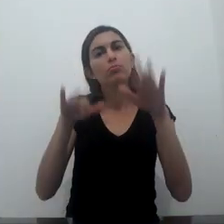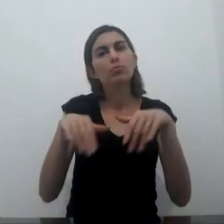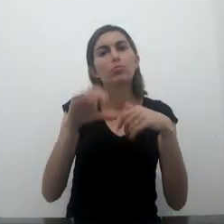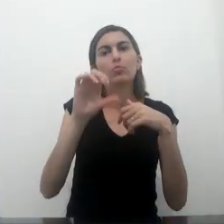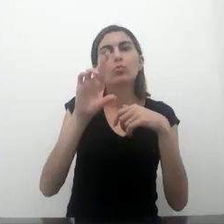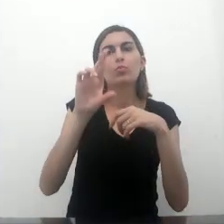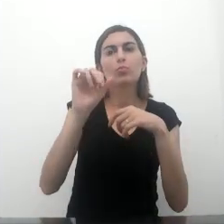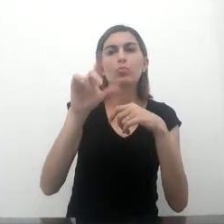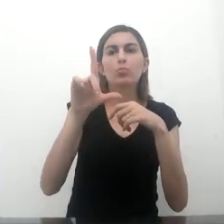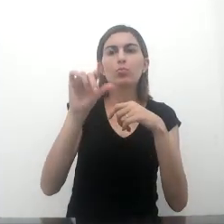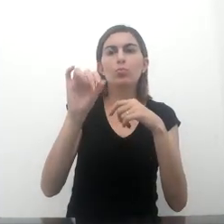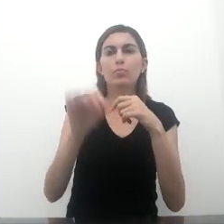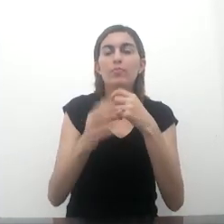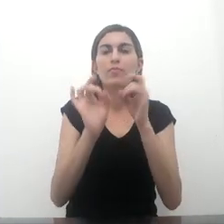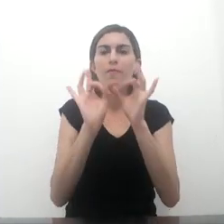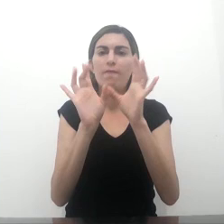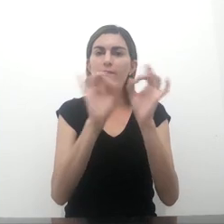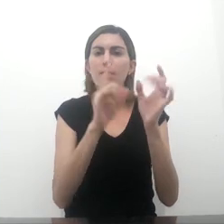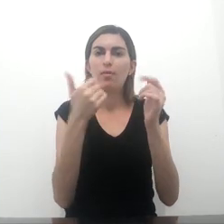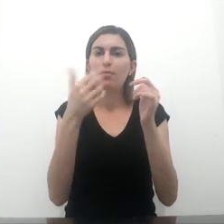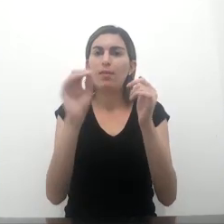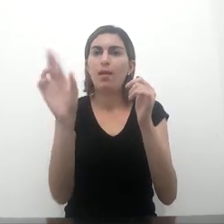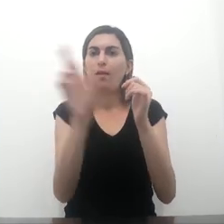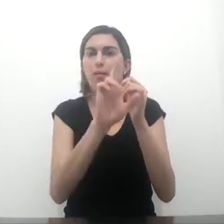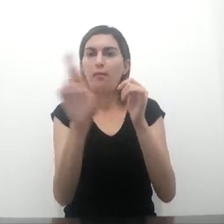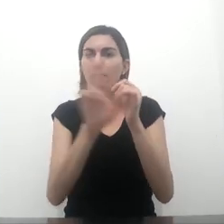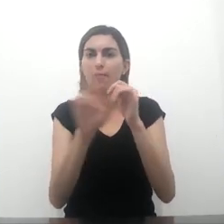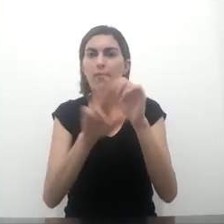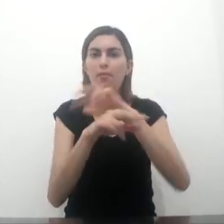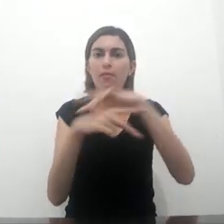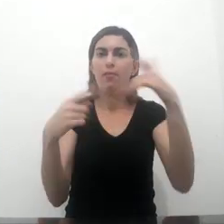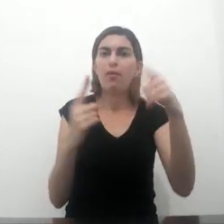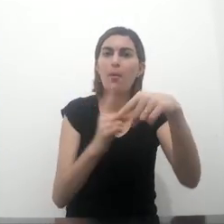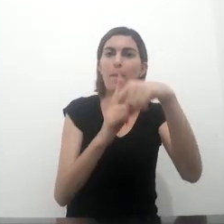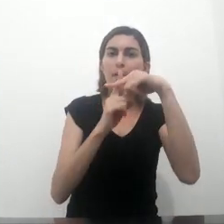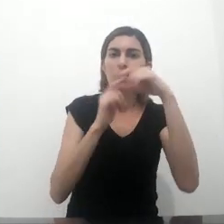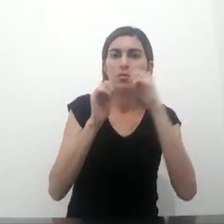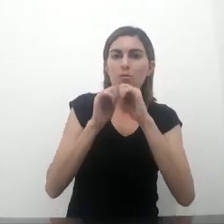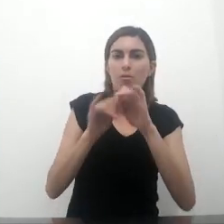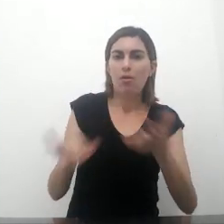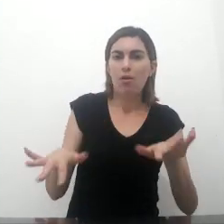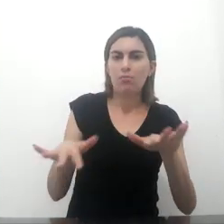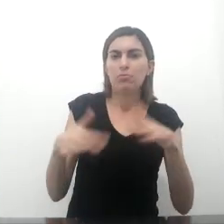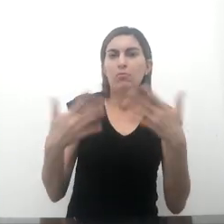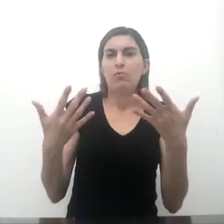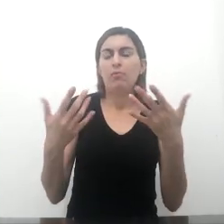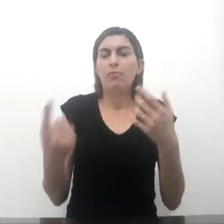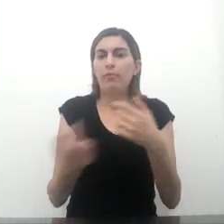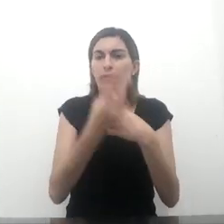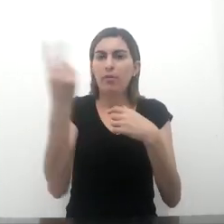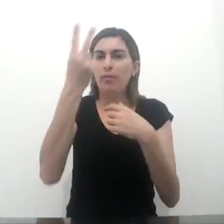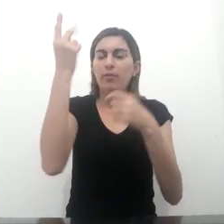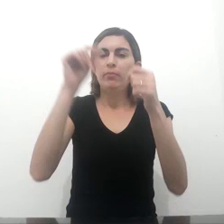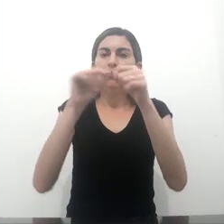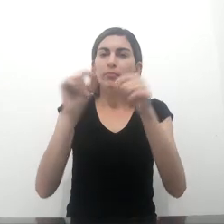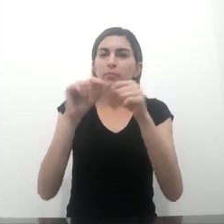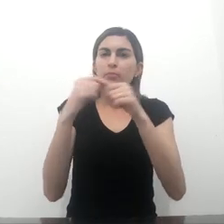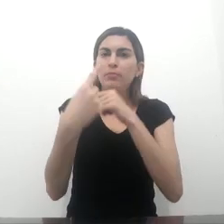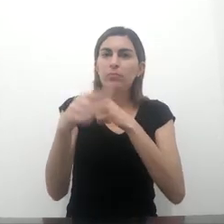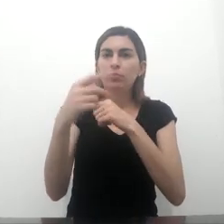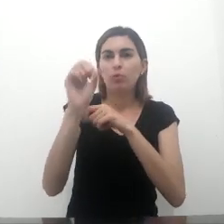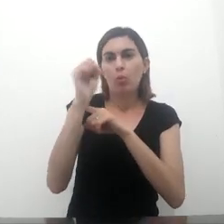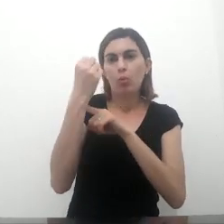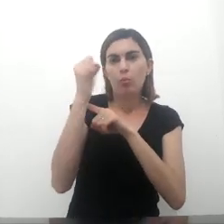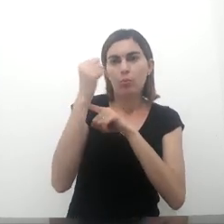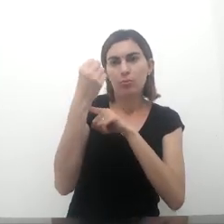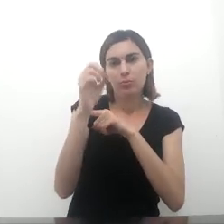de custo. Se eu vendo a R$10 um produto, mas eu faço um valor para fazer ele, eu gasto um